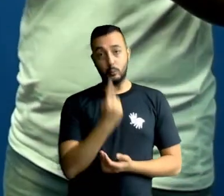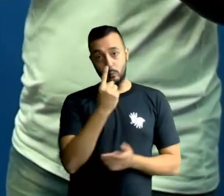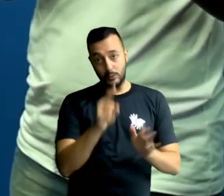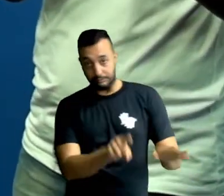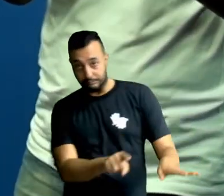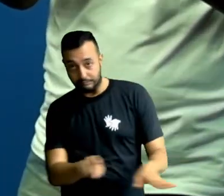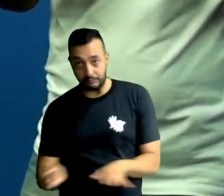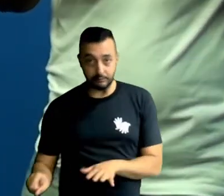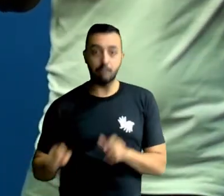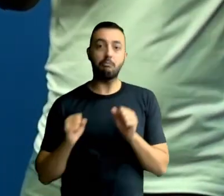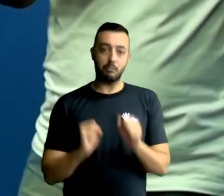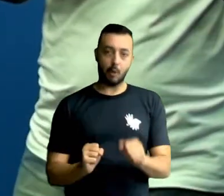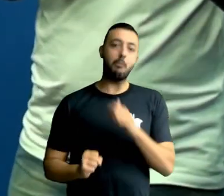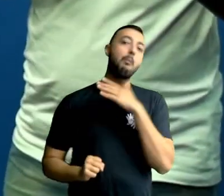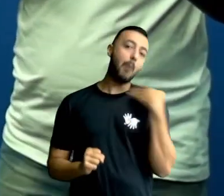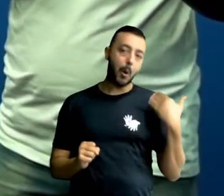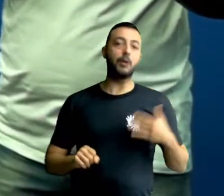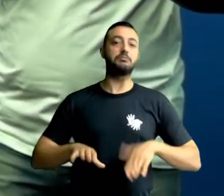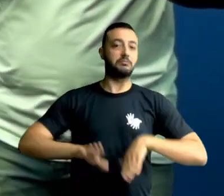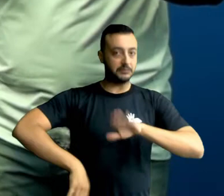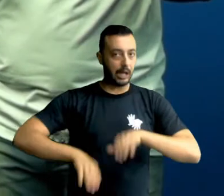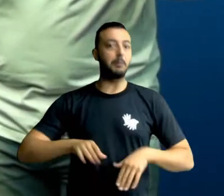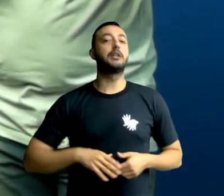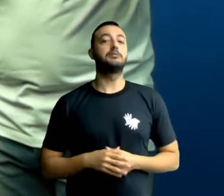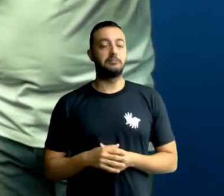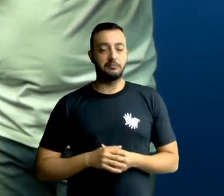mais, dependendo da gravidade dessa infecção.